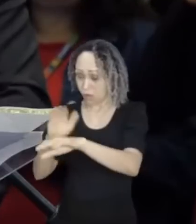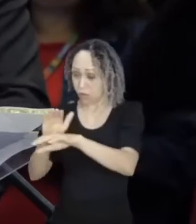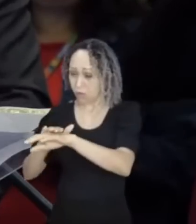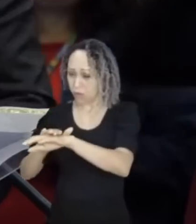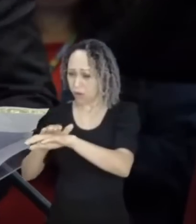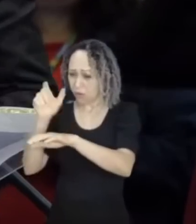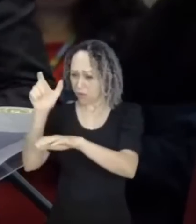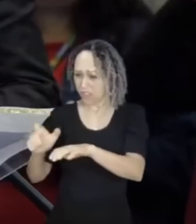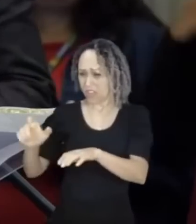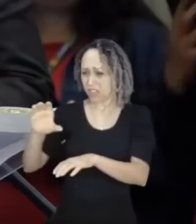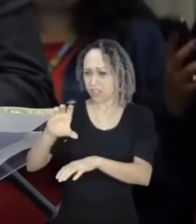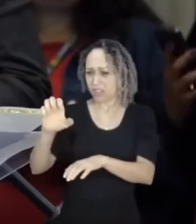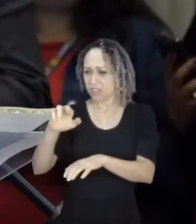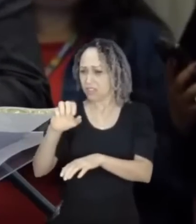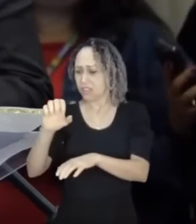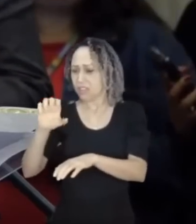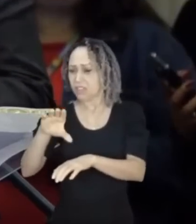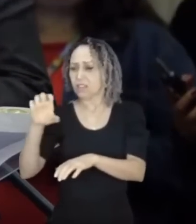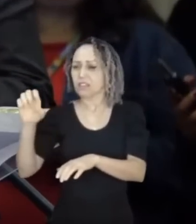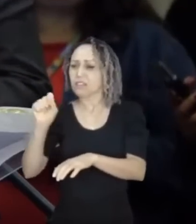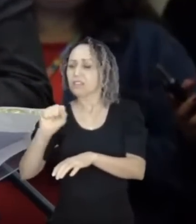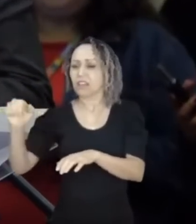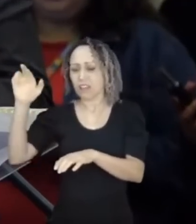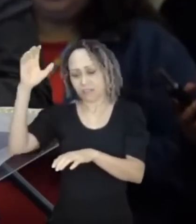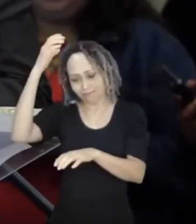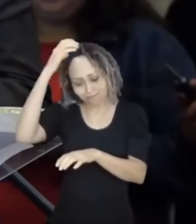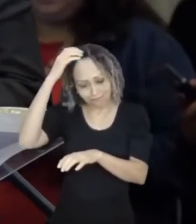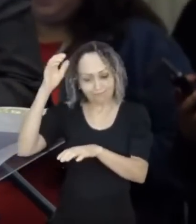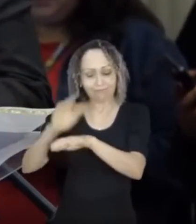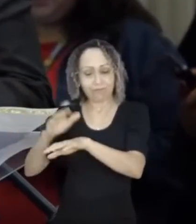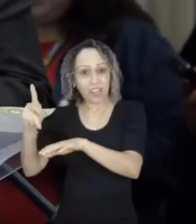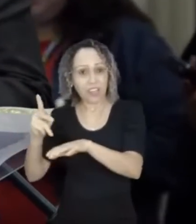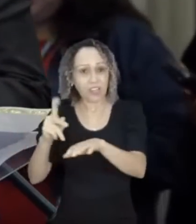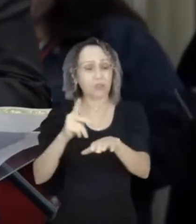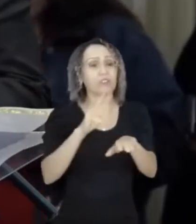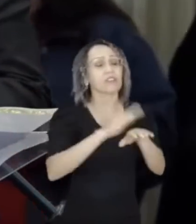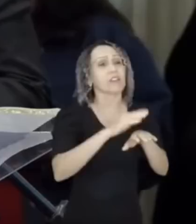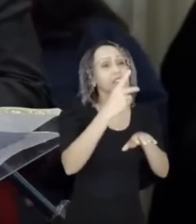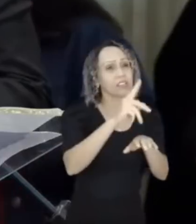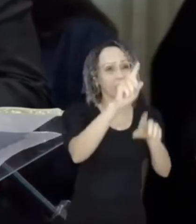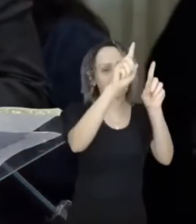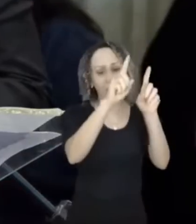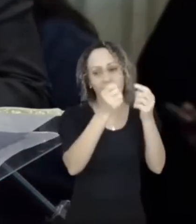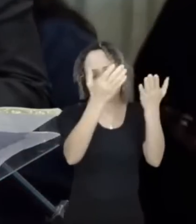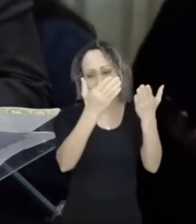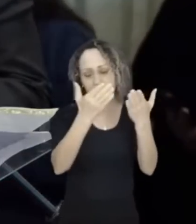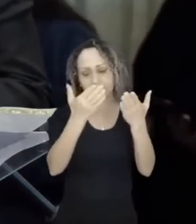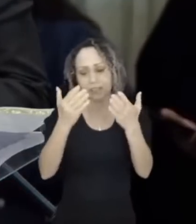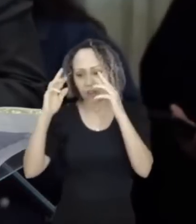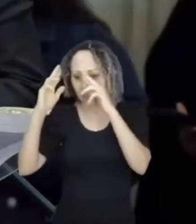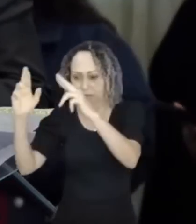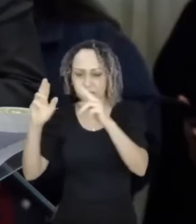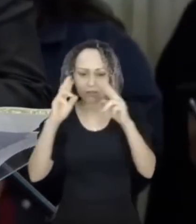que assumo, fortalecer as famílias para que os nossos jovens sejam mantidos longe das drogas.